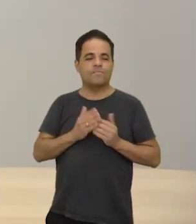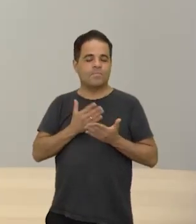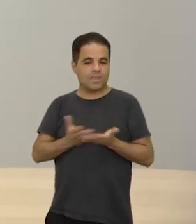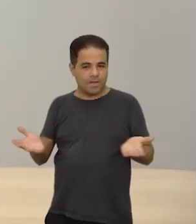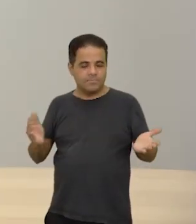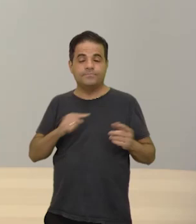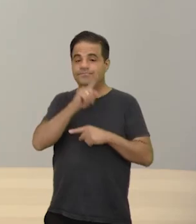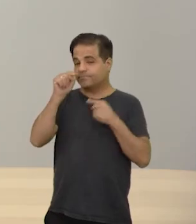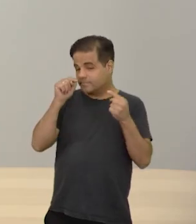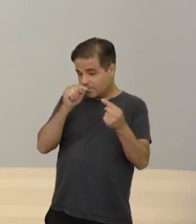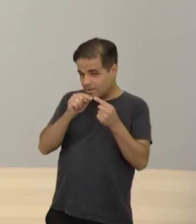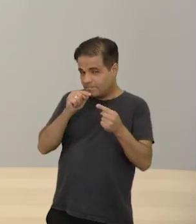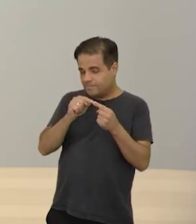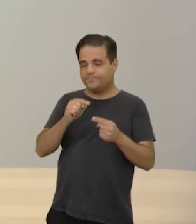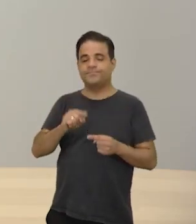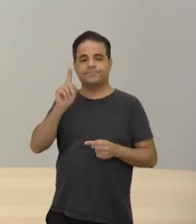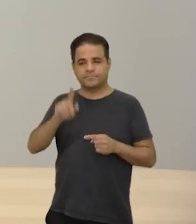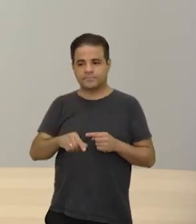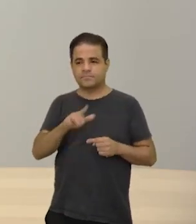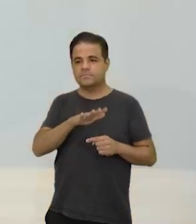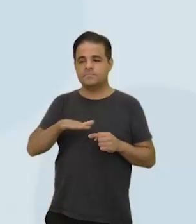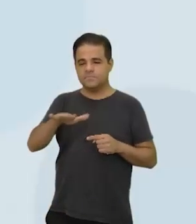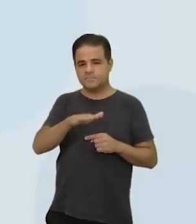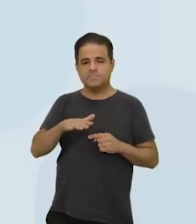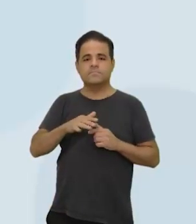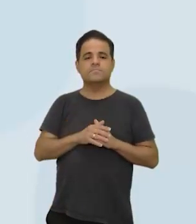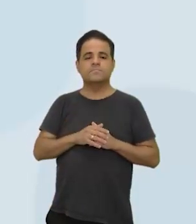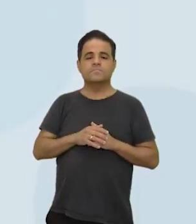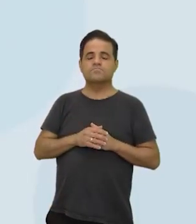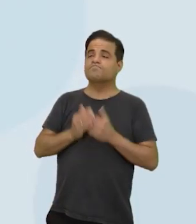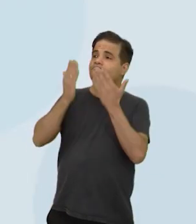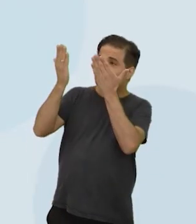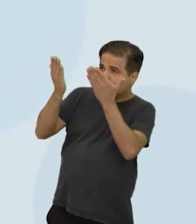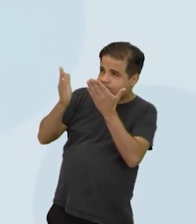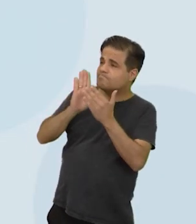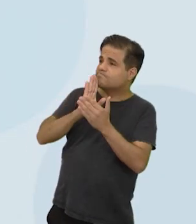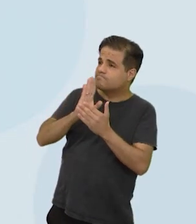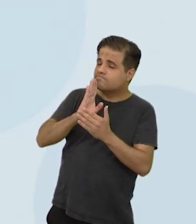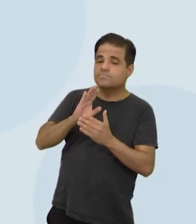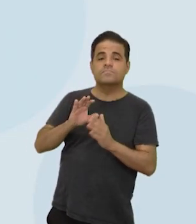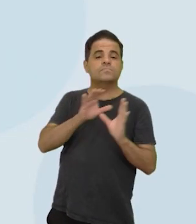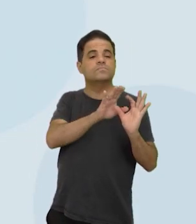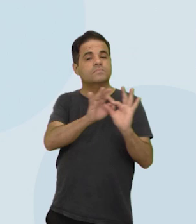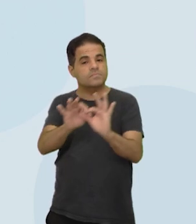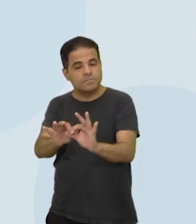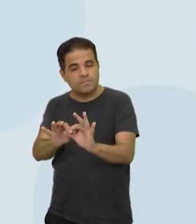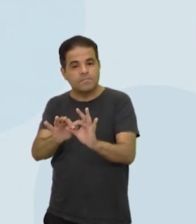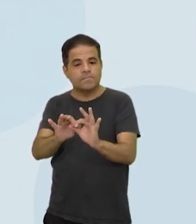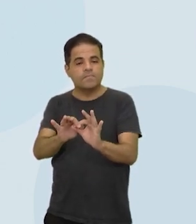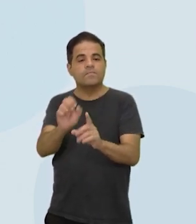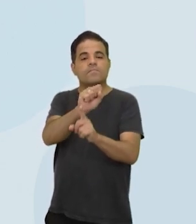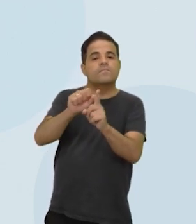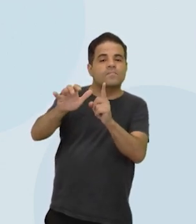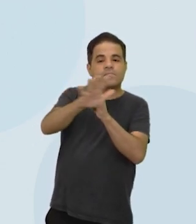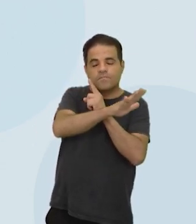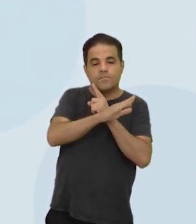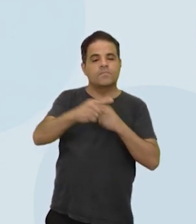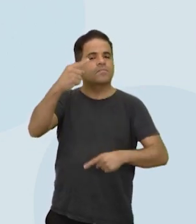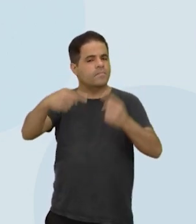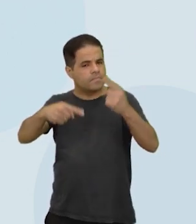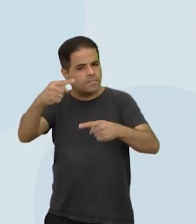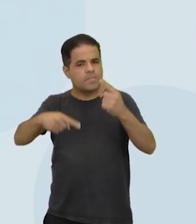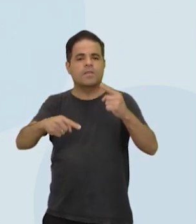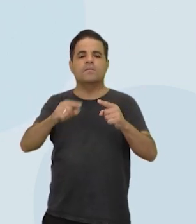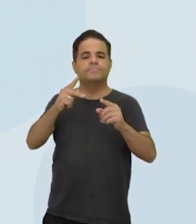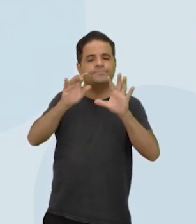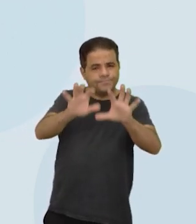aí aos objetivos da aula. Vou pedir para colocar por isso. favor, Conhecer os contextos social, histórico e político e